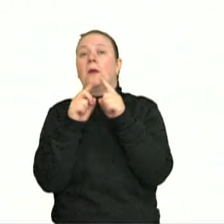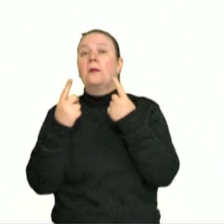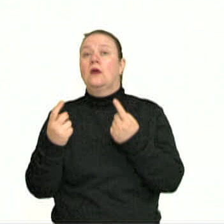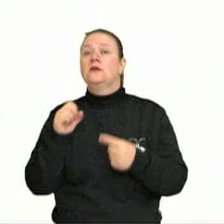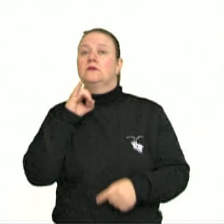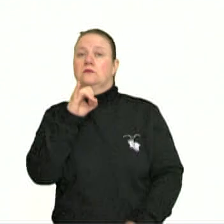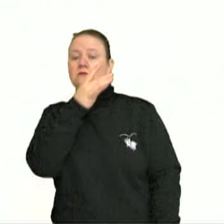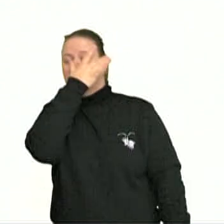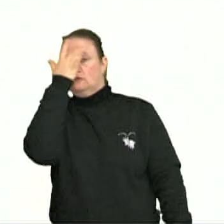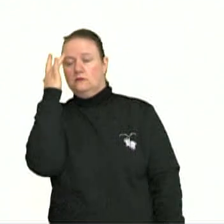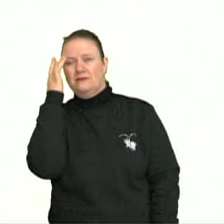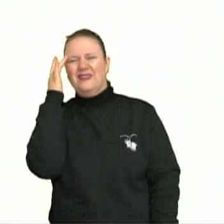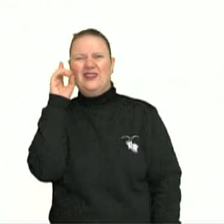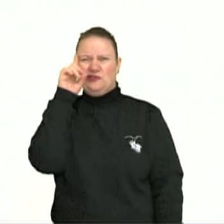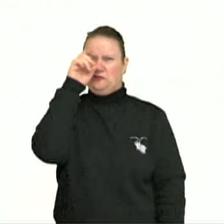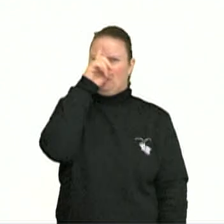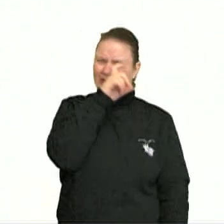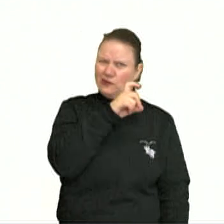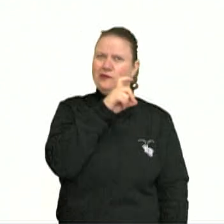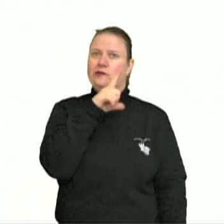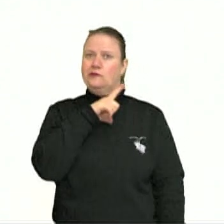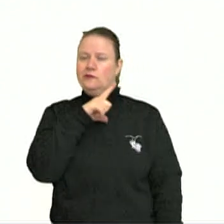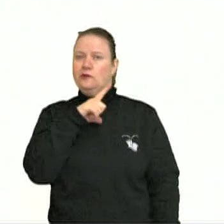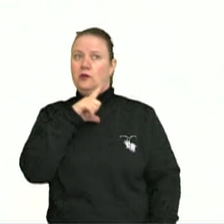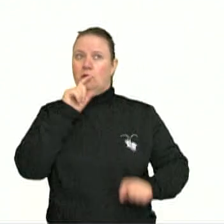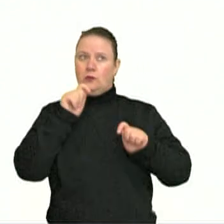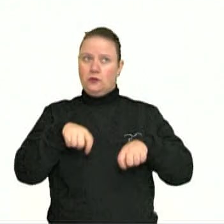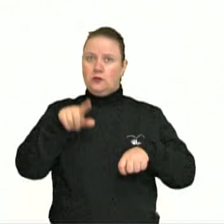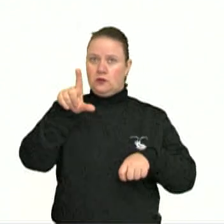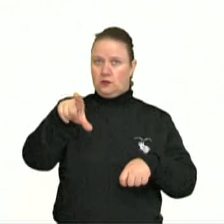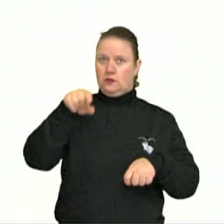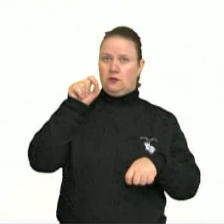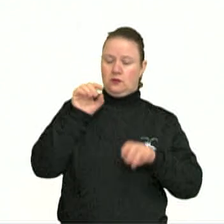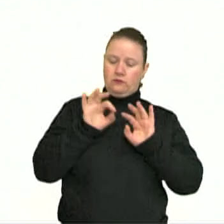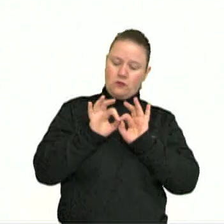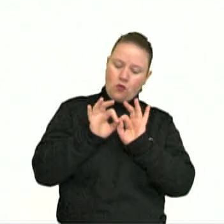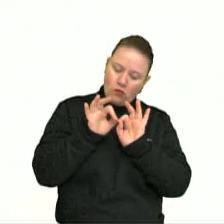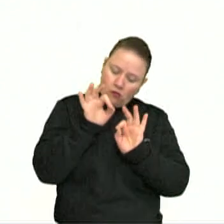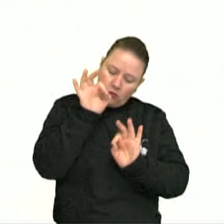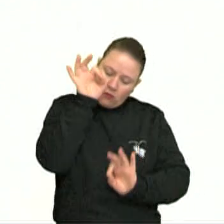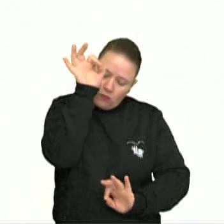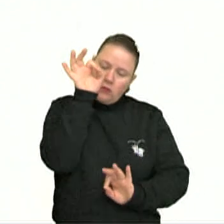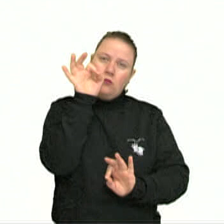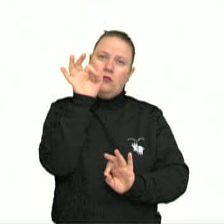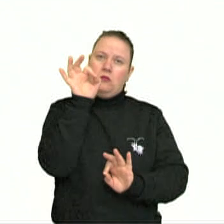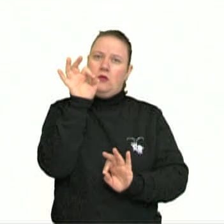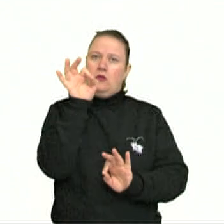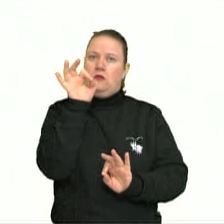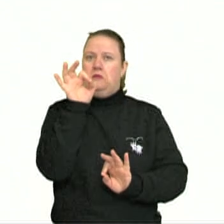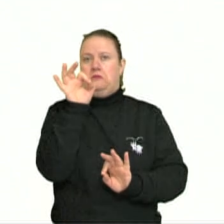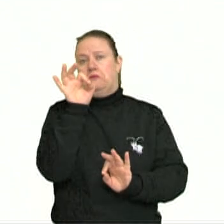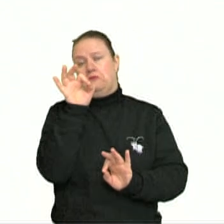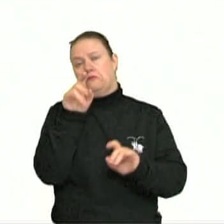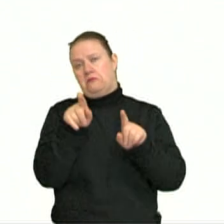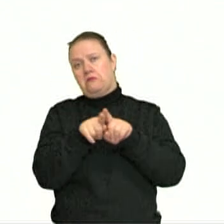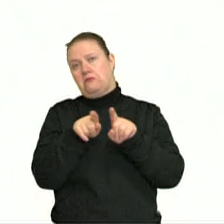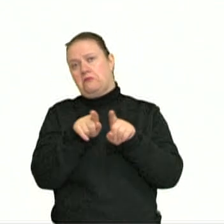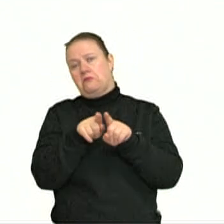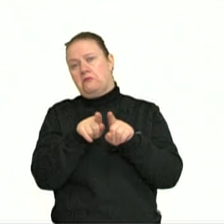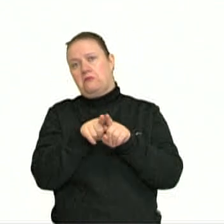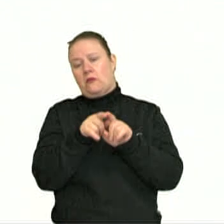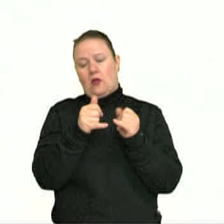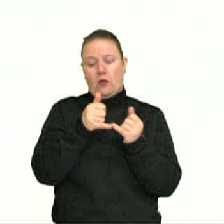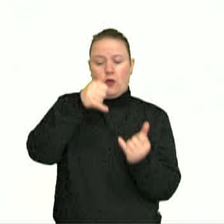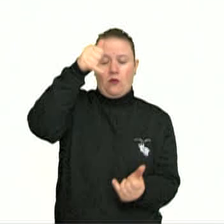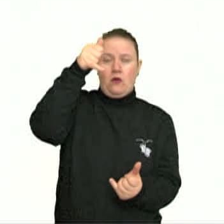dificuldades em trabalhar desta forma, poderia escolher um comprimento aleatório e para o comprimento da corda